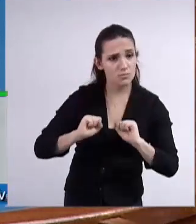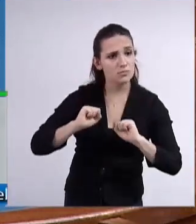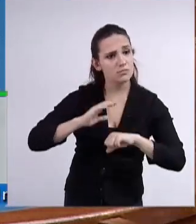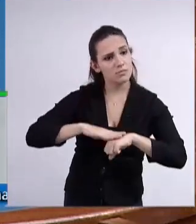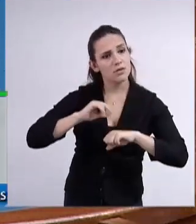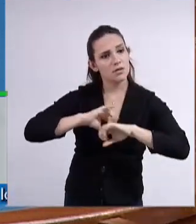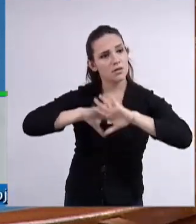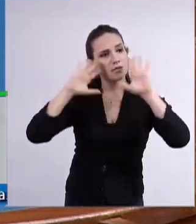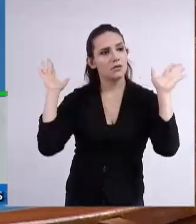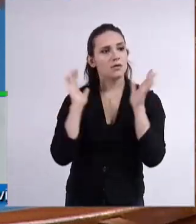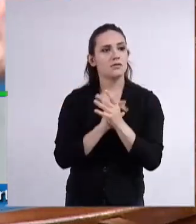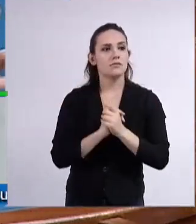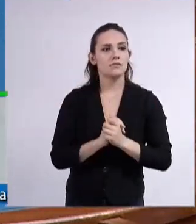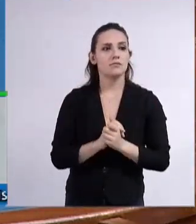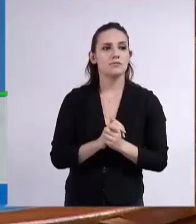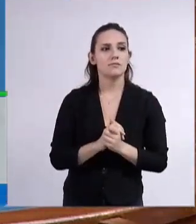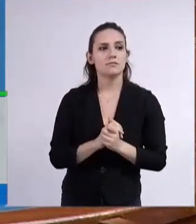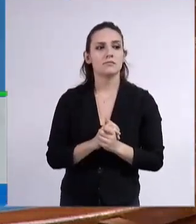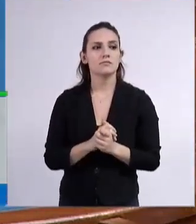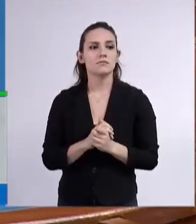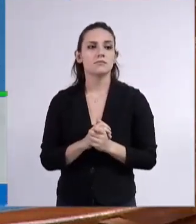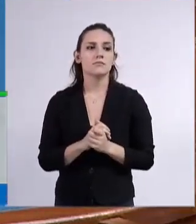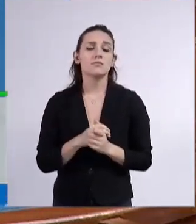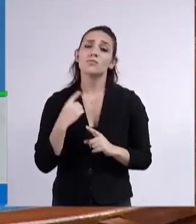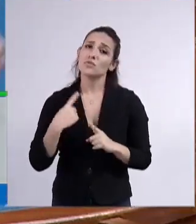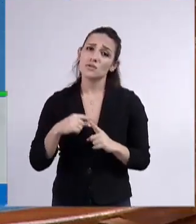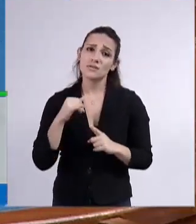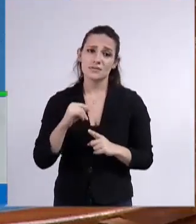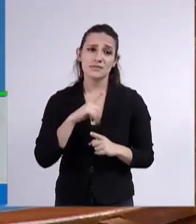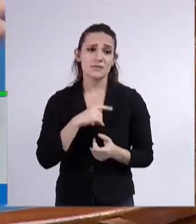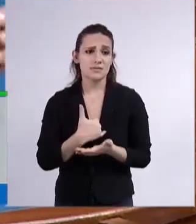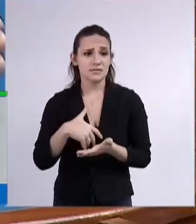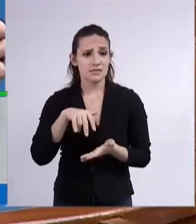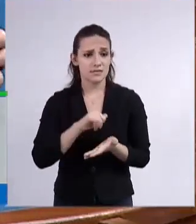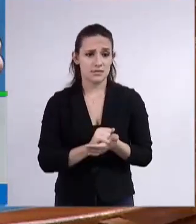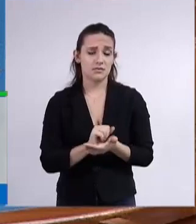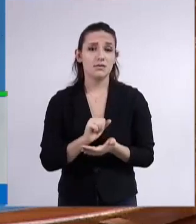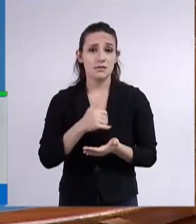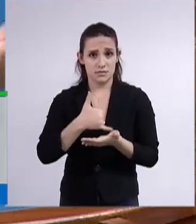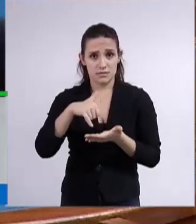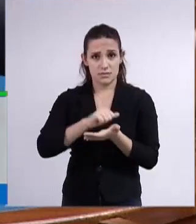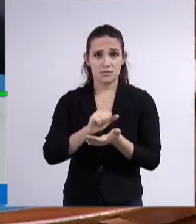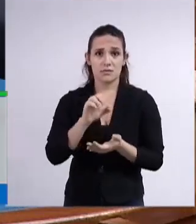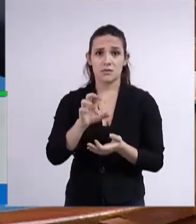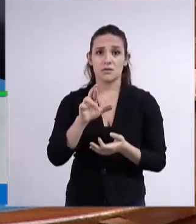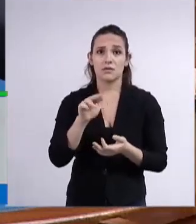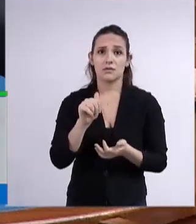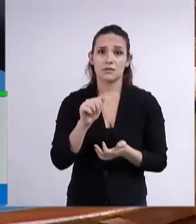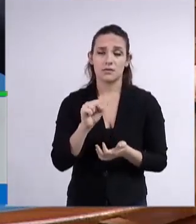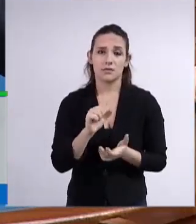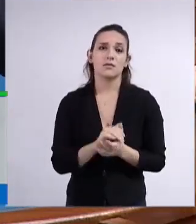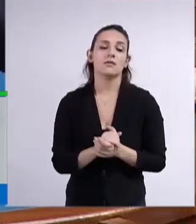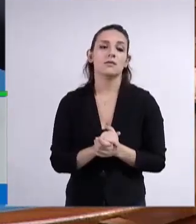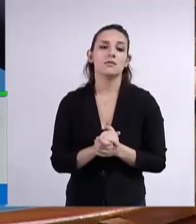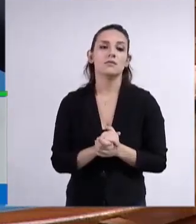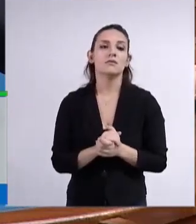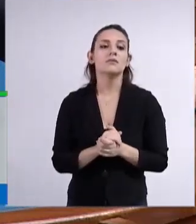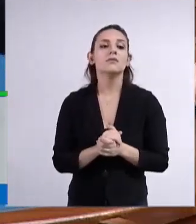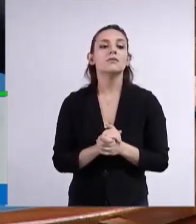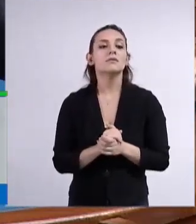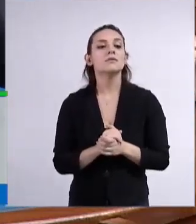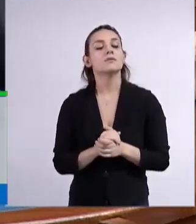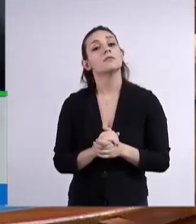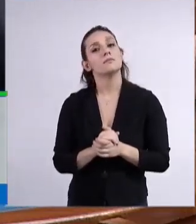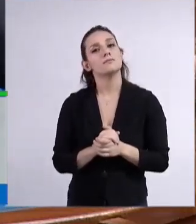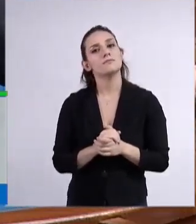de que depende apenas da sua inscrição no CRAS, a atualização do seu cadastro, para poder fazer jus a esse